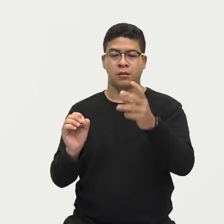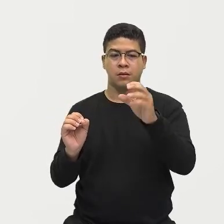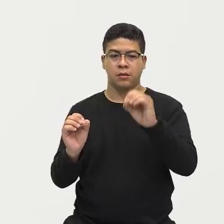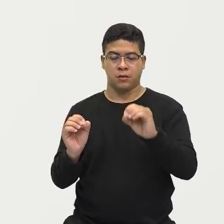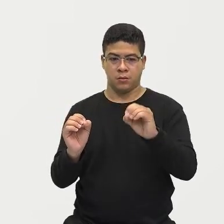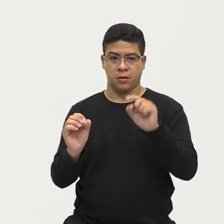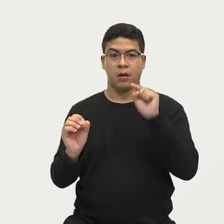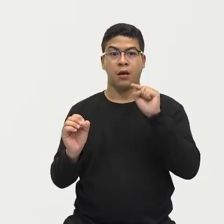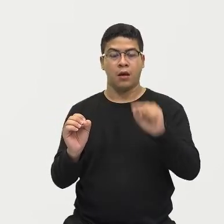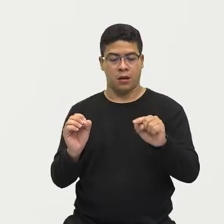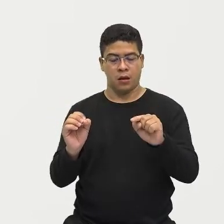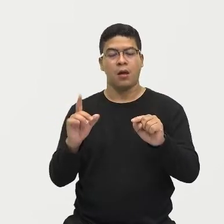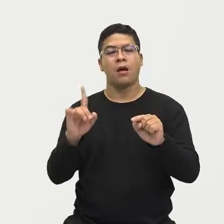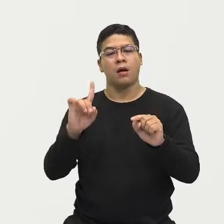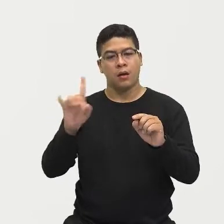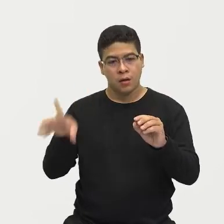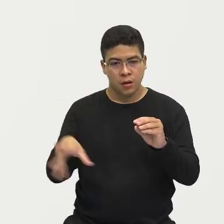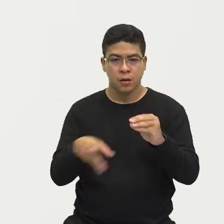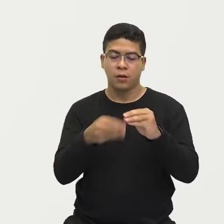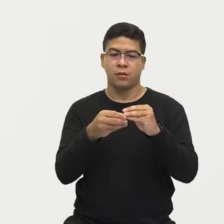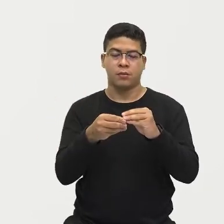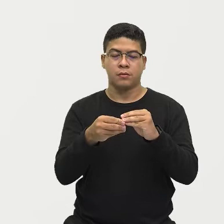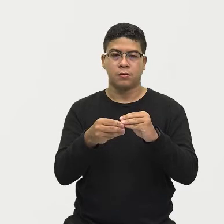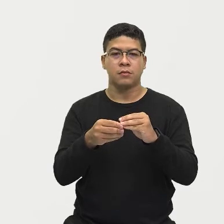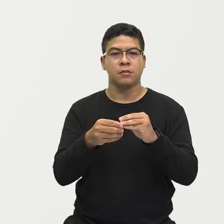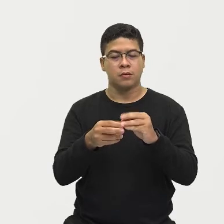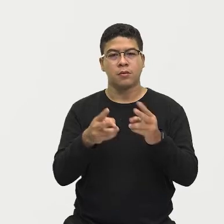né? Você vai saber aí que ele é um